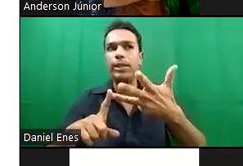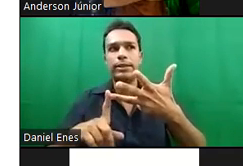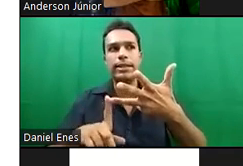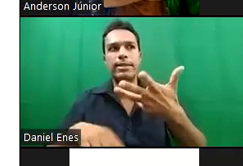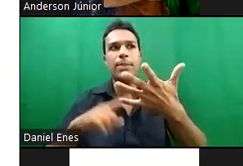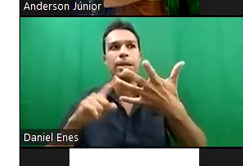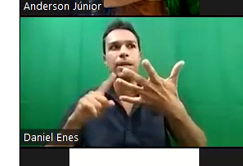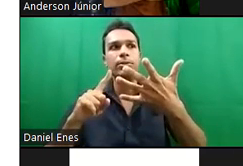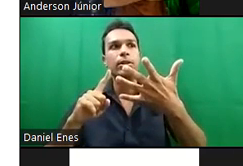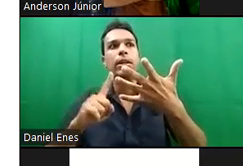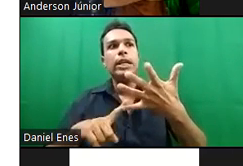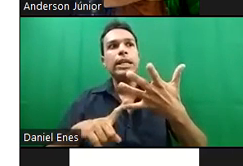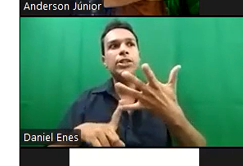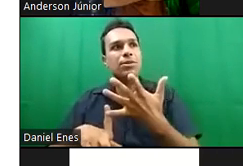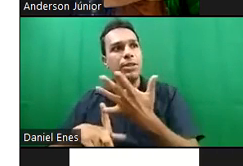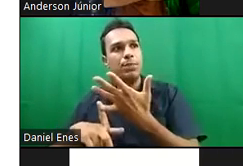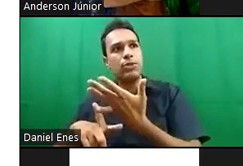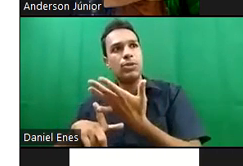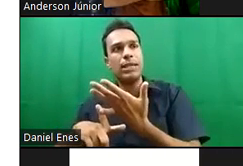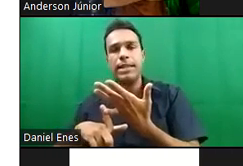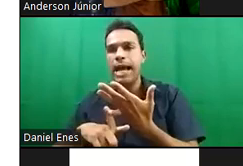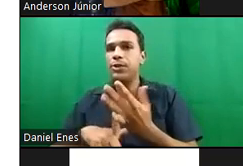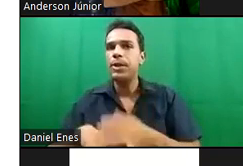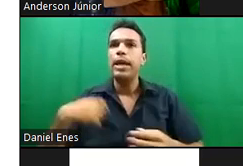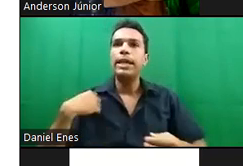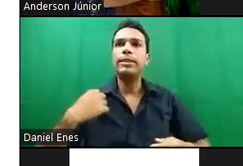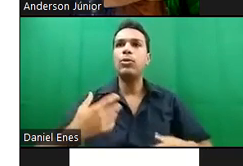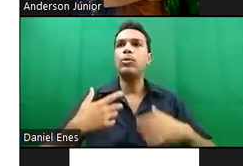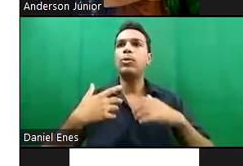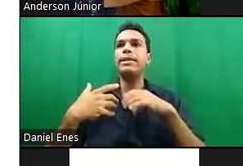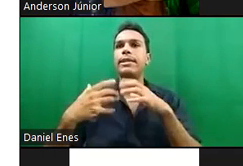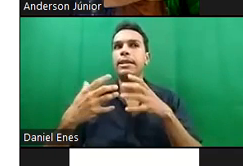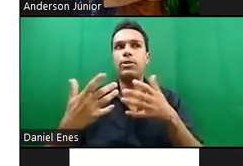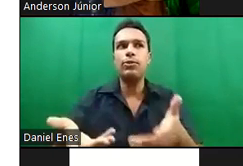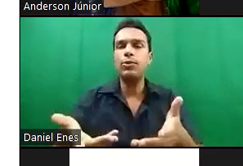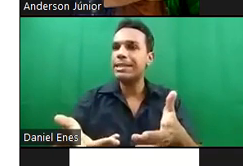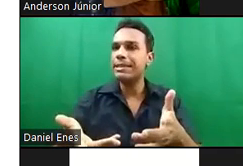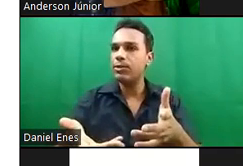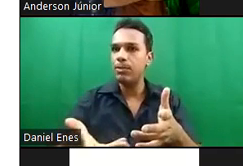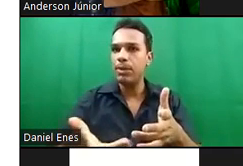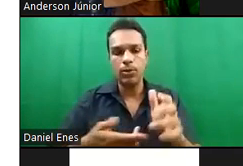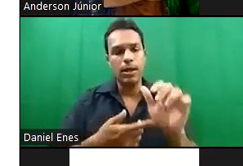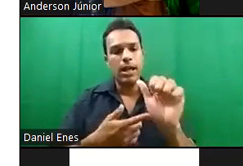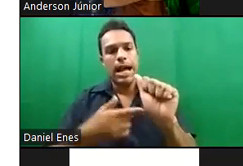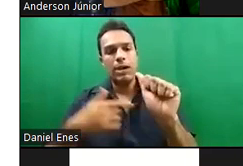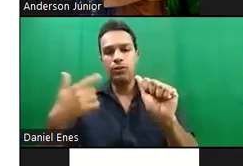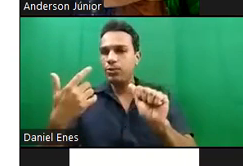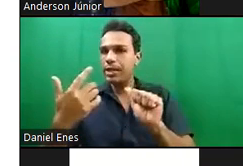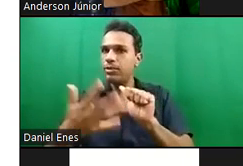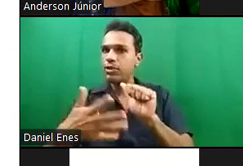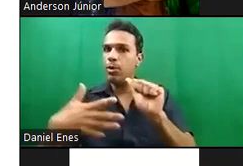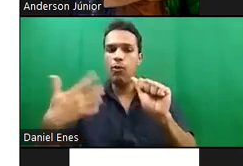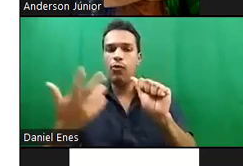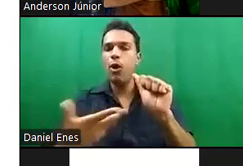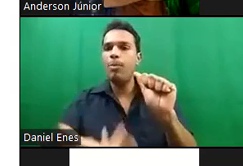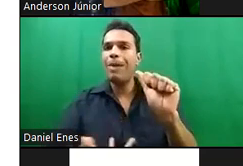a orientação da mão e gestos e expressões faciais. Então, o que seria a configuração de mão? A configuração